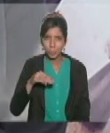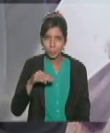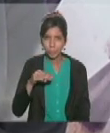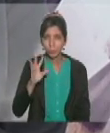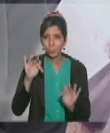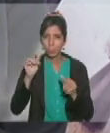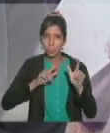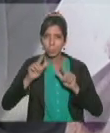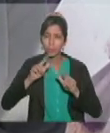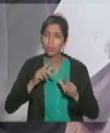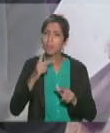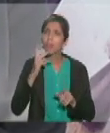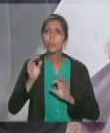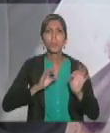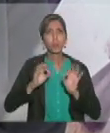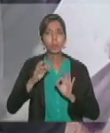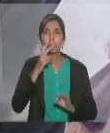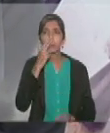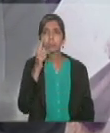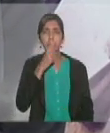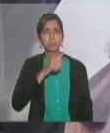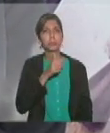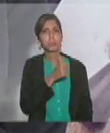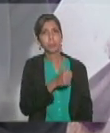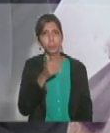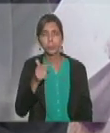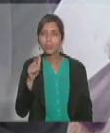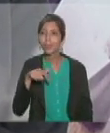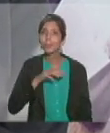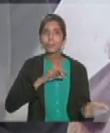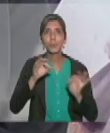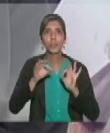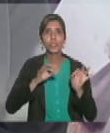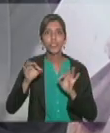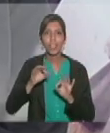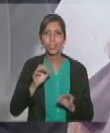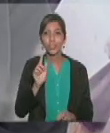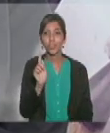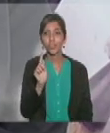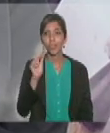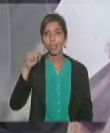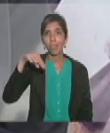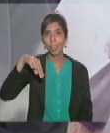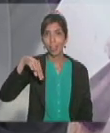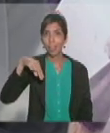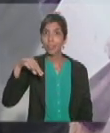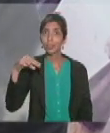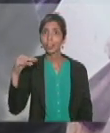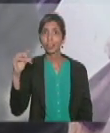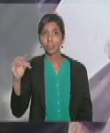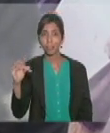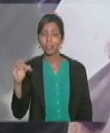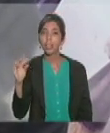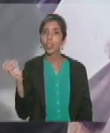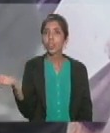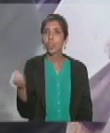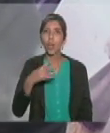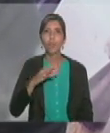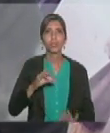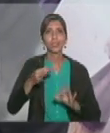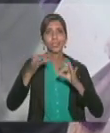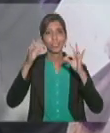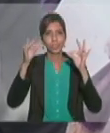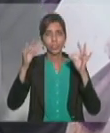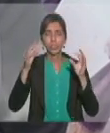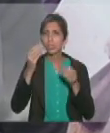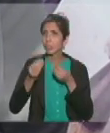pedir para vocês falarem sobre um projeto que parece que tem dado certo também, que é o projeto Ginásio Experimental de Novas Tecnologias